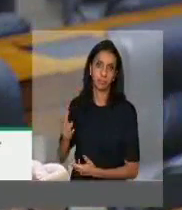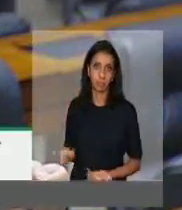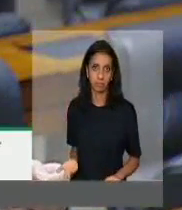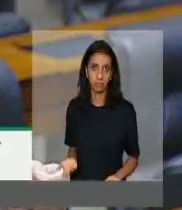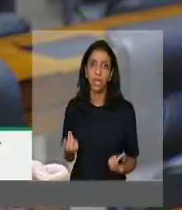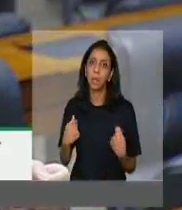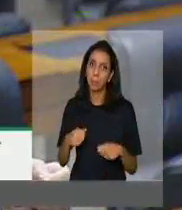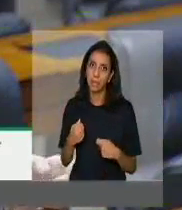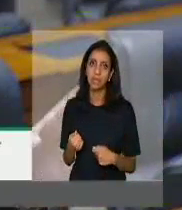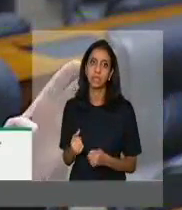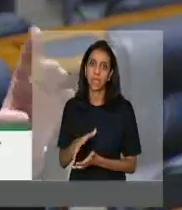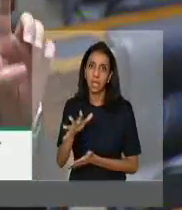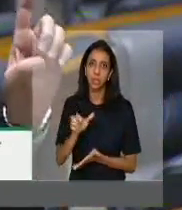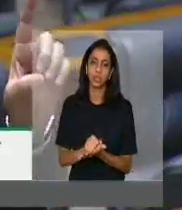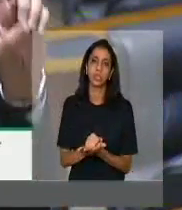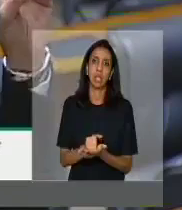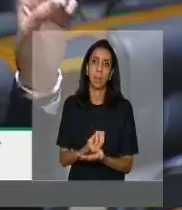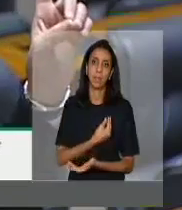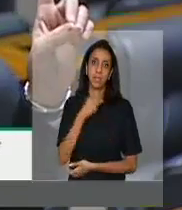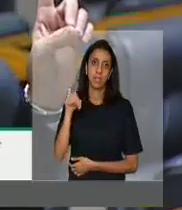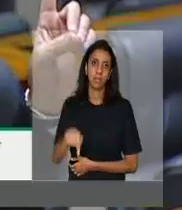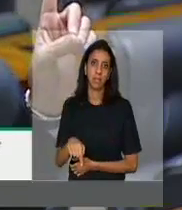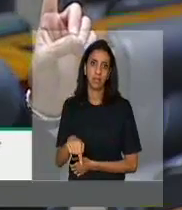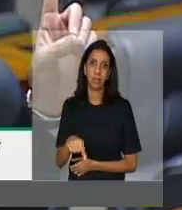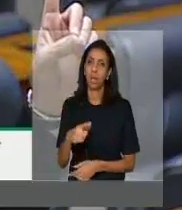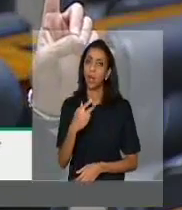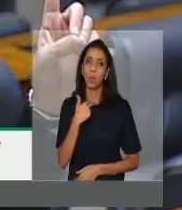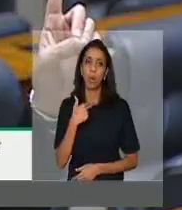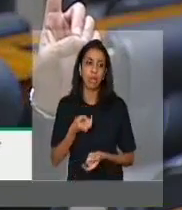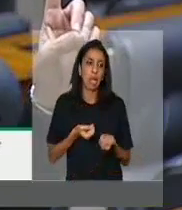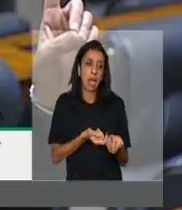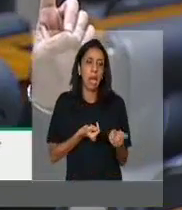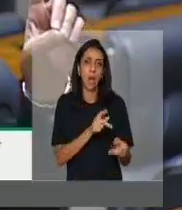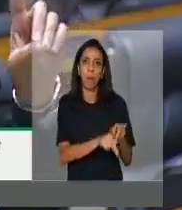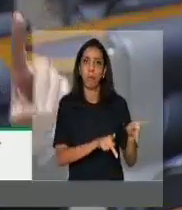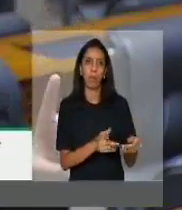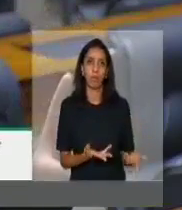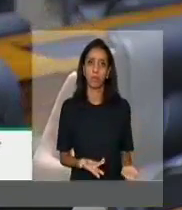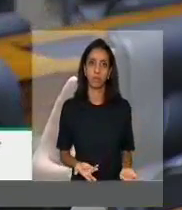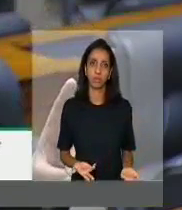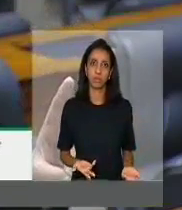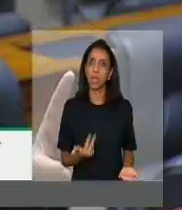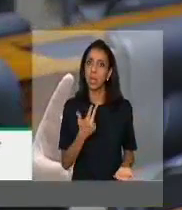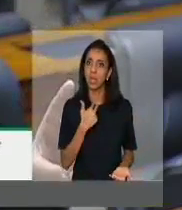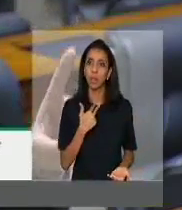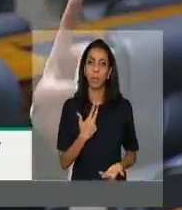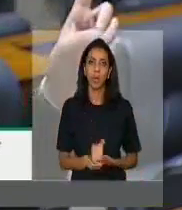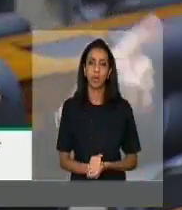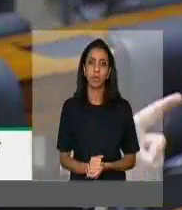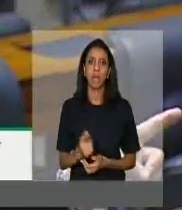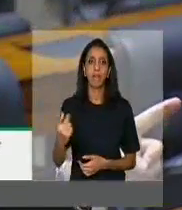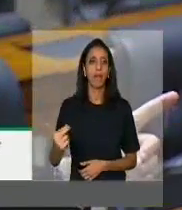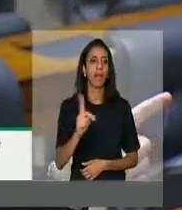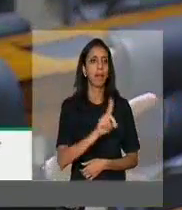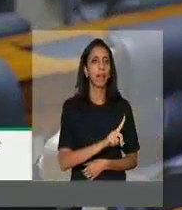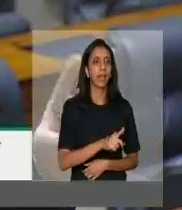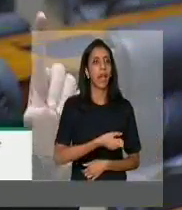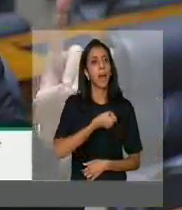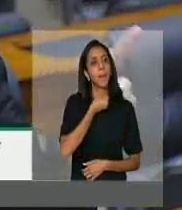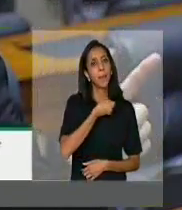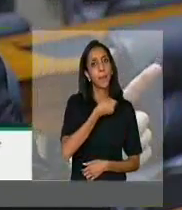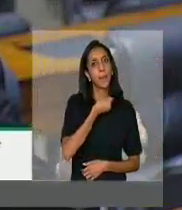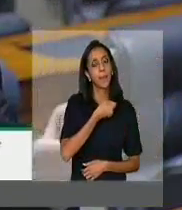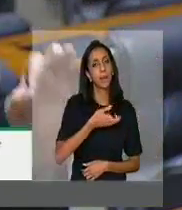Constar a presença dele. Porque não dá para ficar enganando a população. Deputado Mauro, então, dá a presença e vem aqui falar mal.